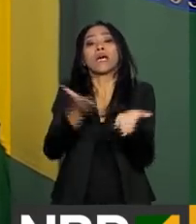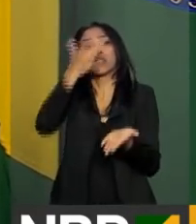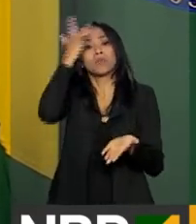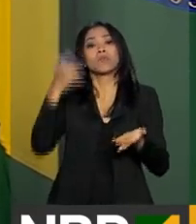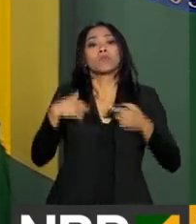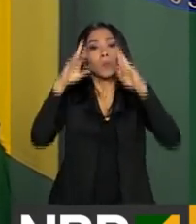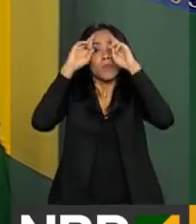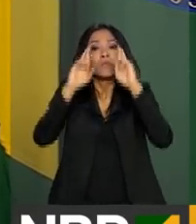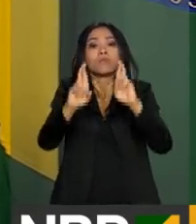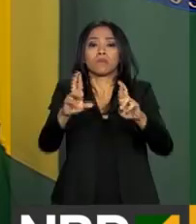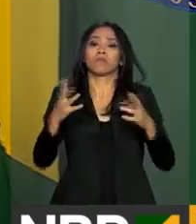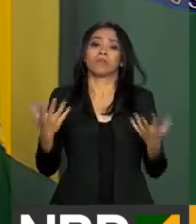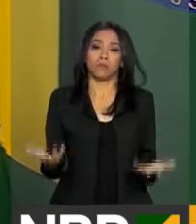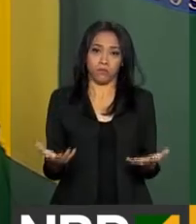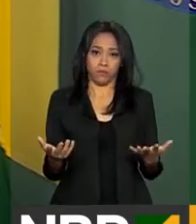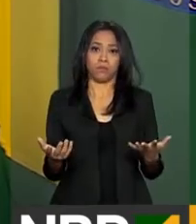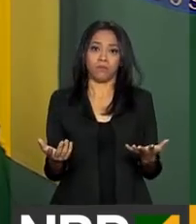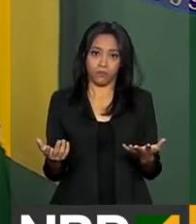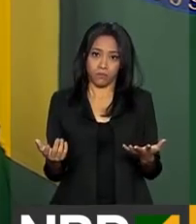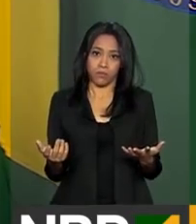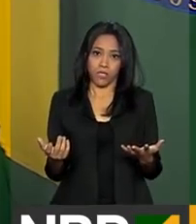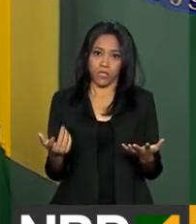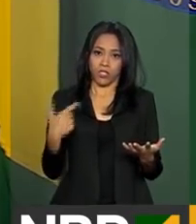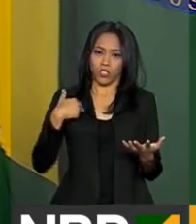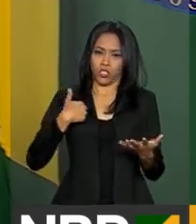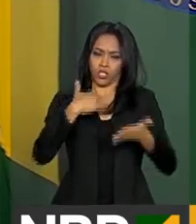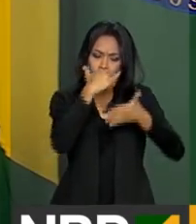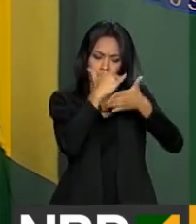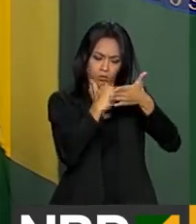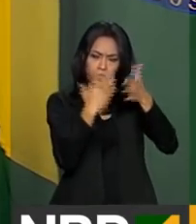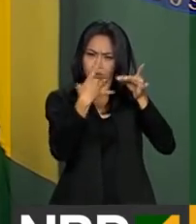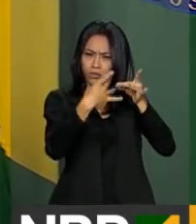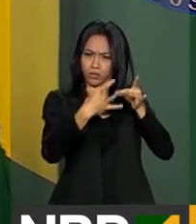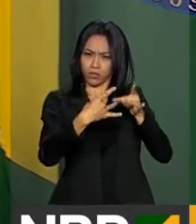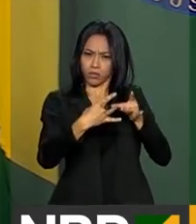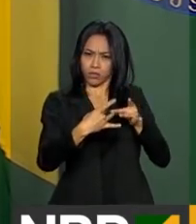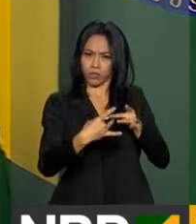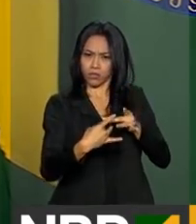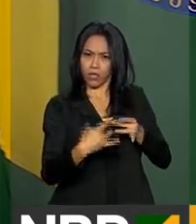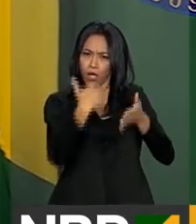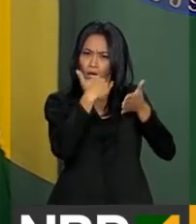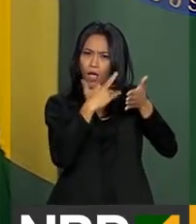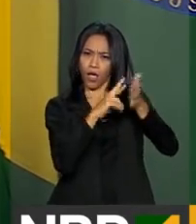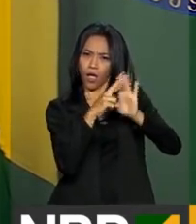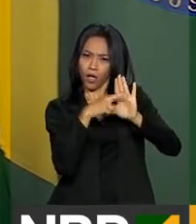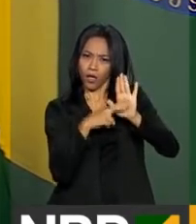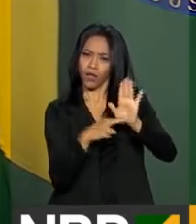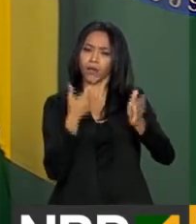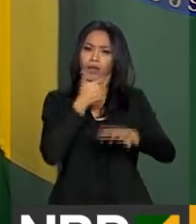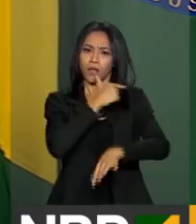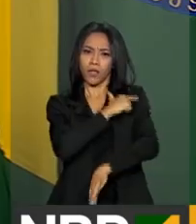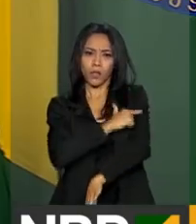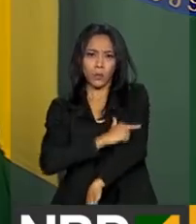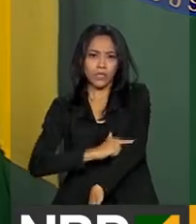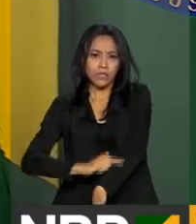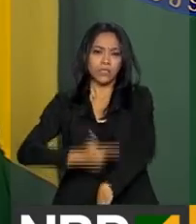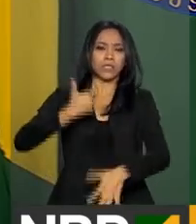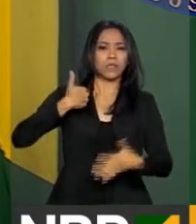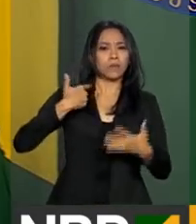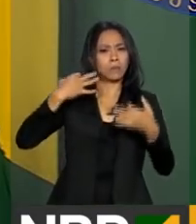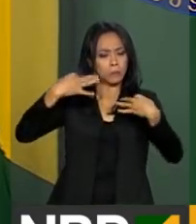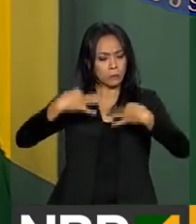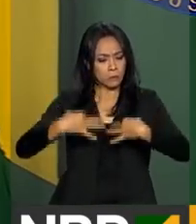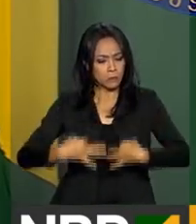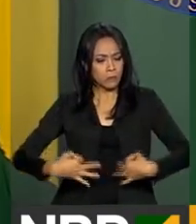idéia de liturgia de educação de boa formatação é